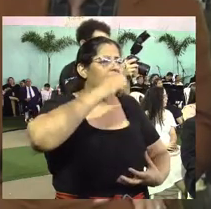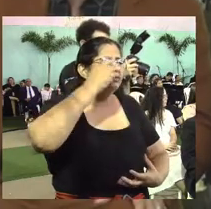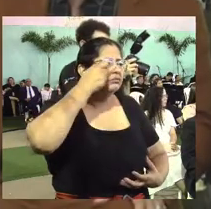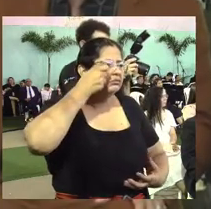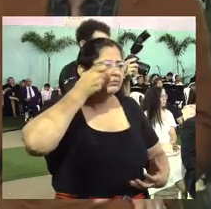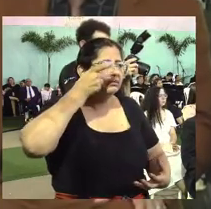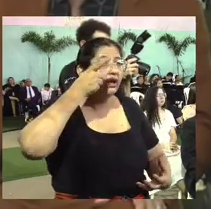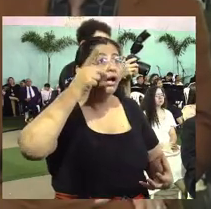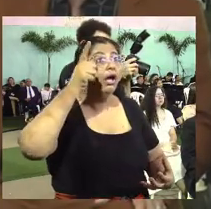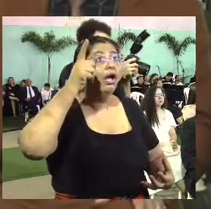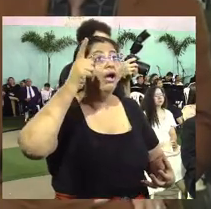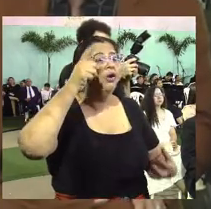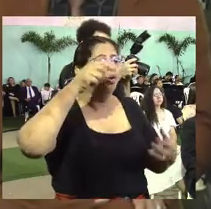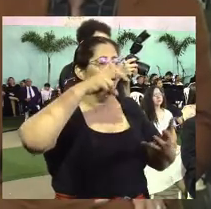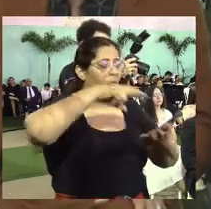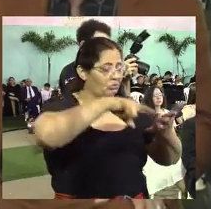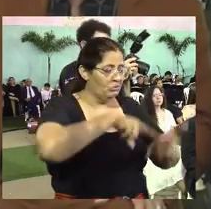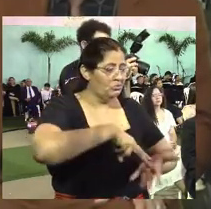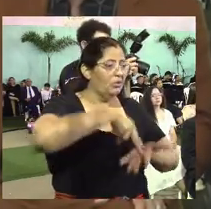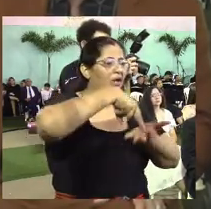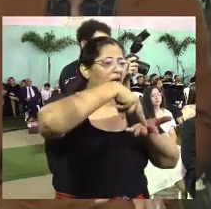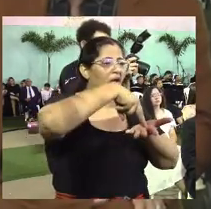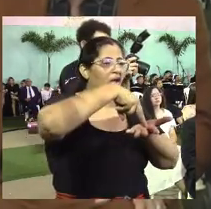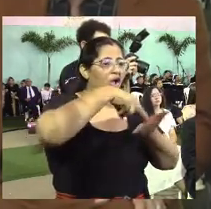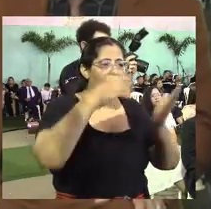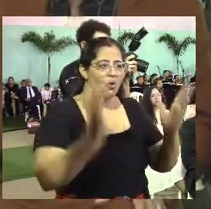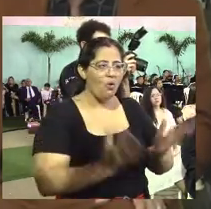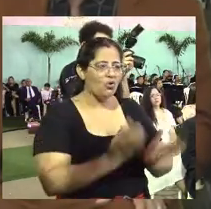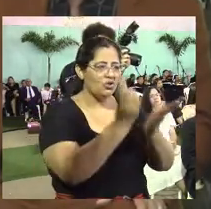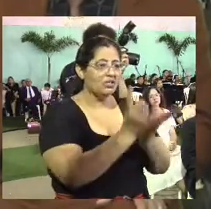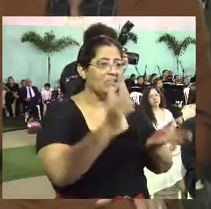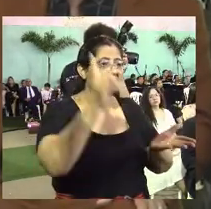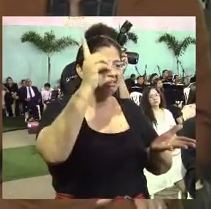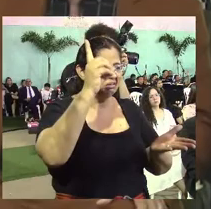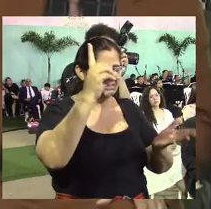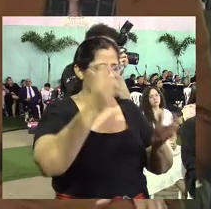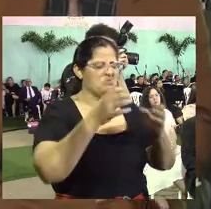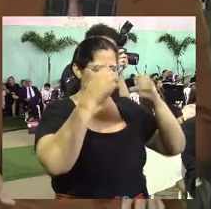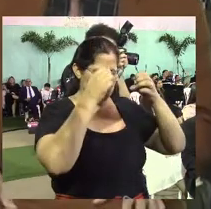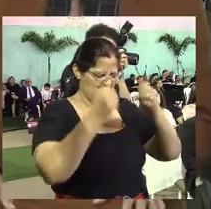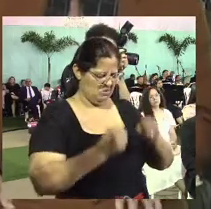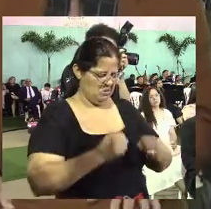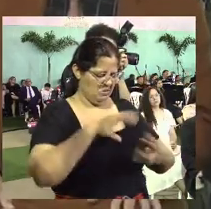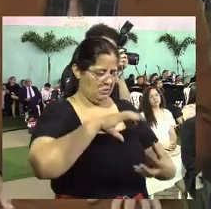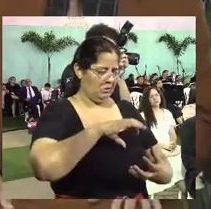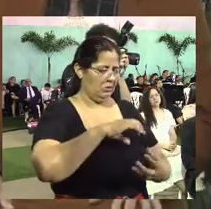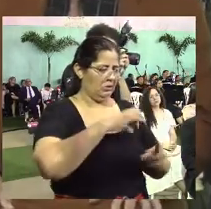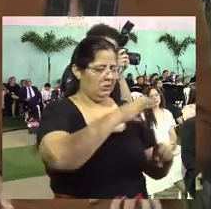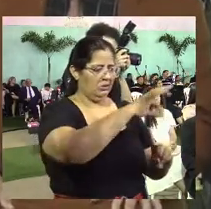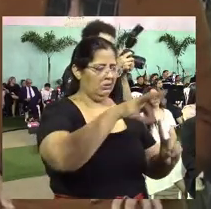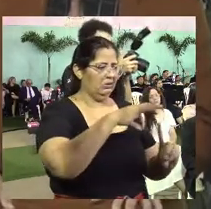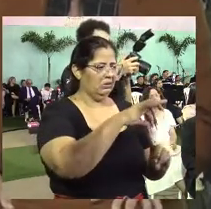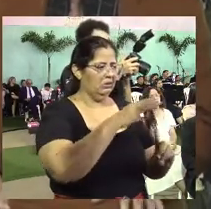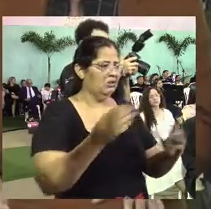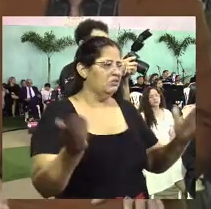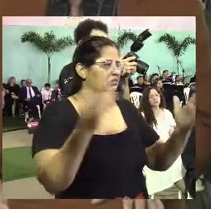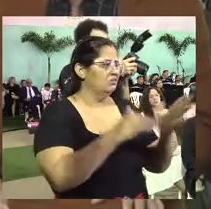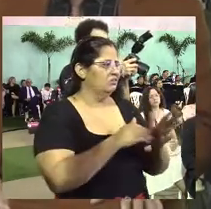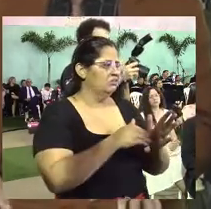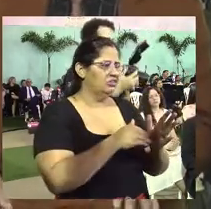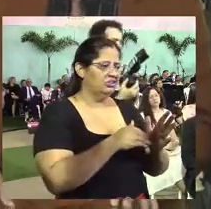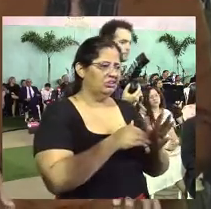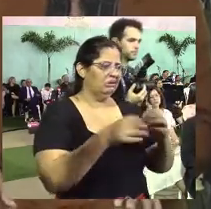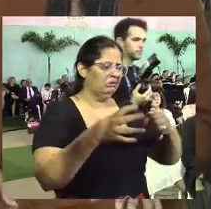e eu estou aqui de pé hoje ele tá crente lá cheio do poder do Espírito Santo aí chegou a pandemia